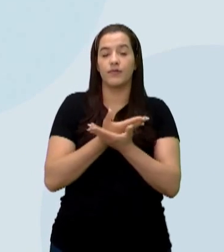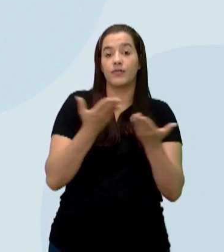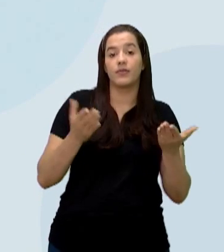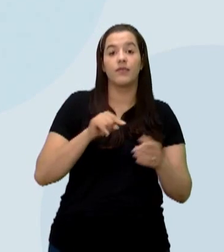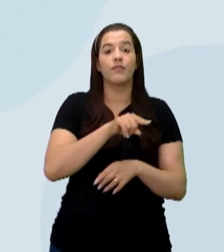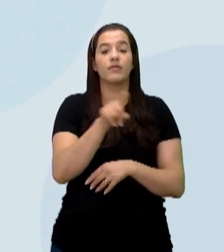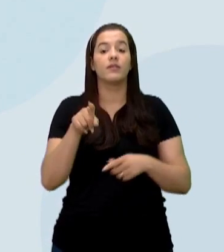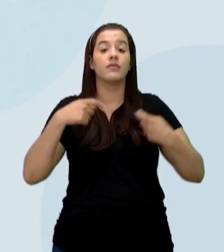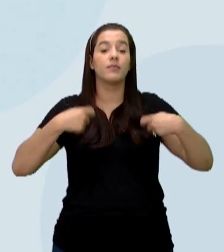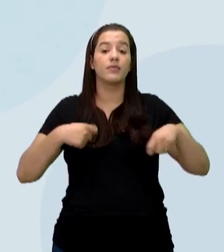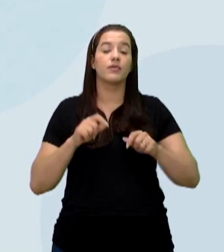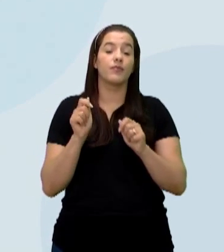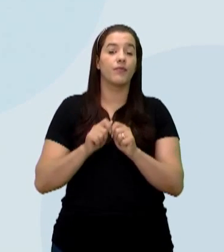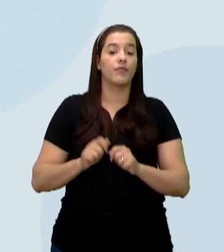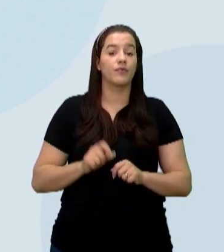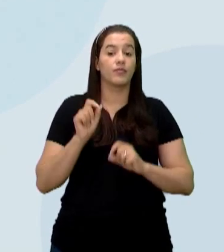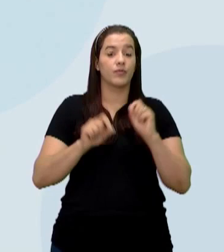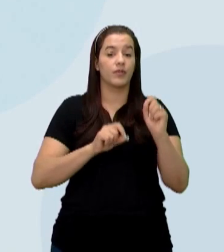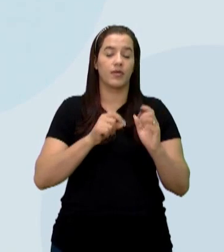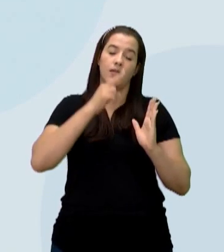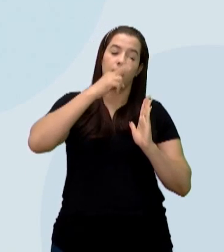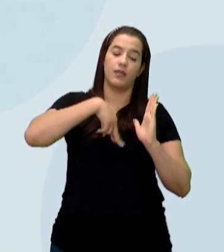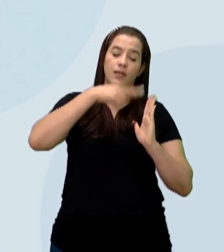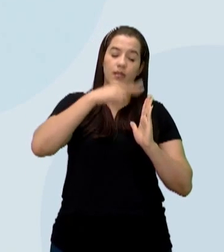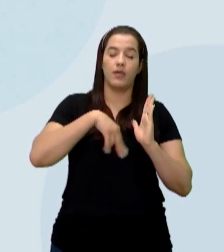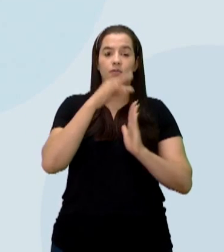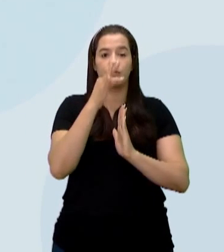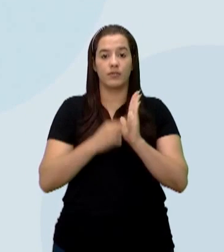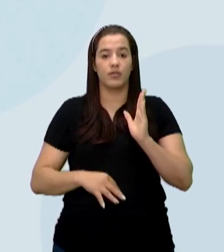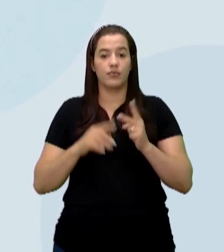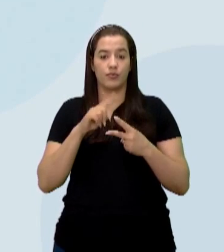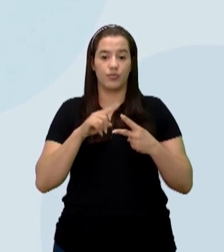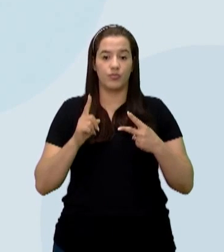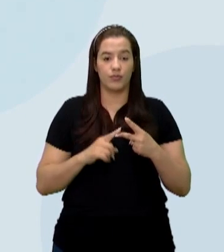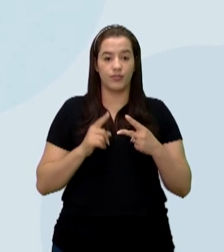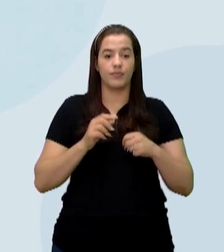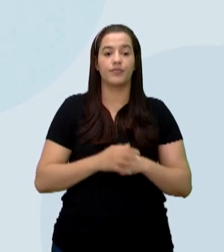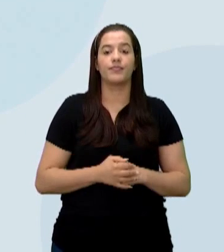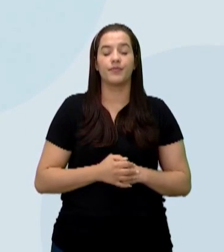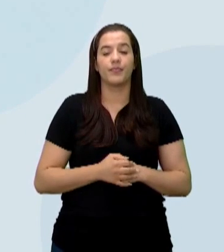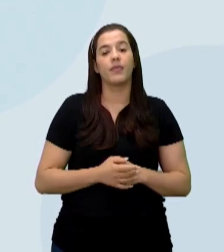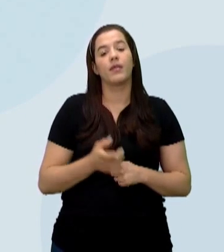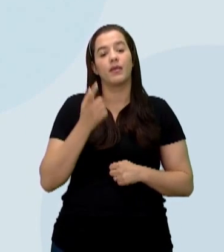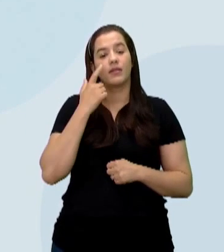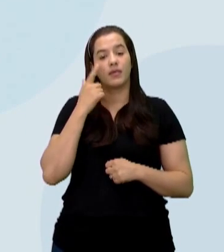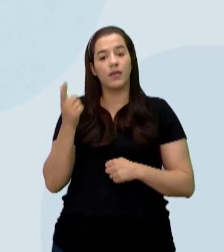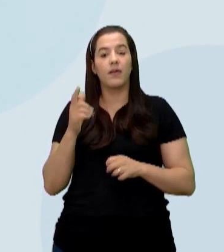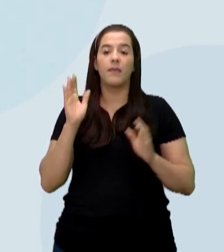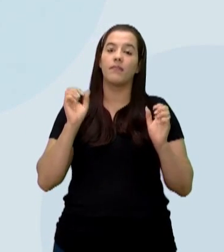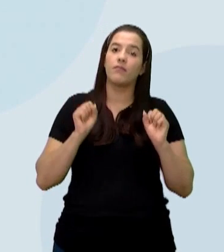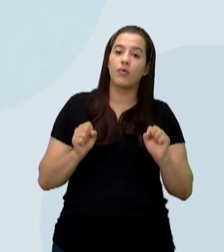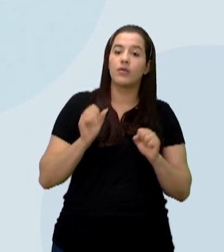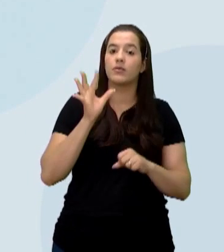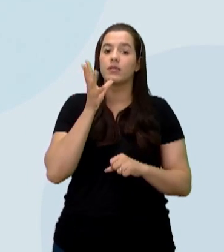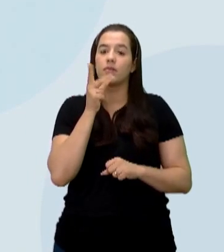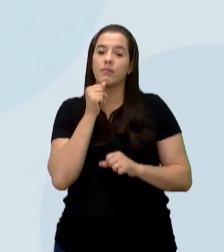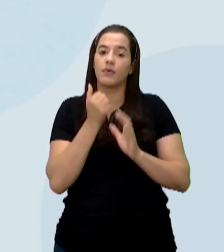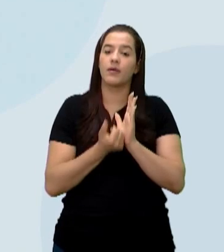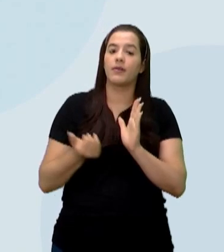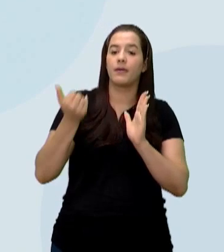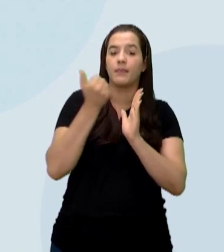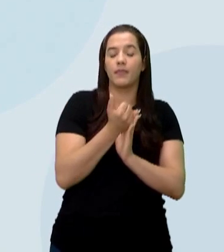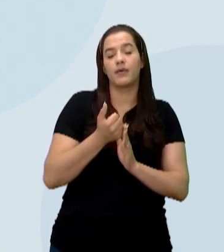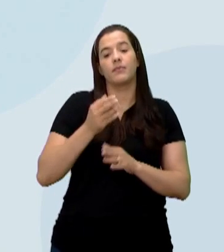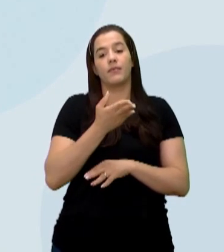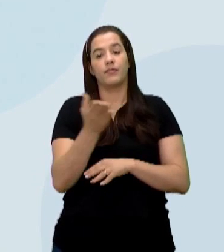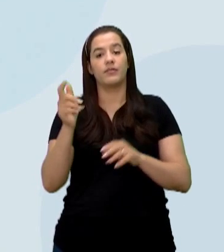vocês devem fazer? Reler os 2 textos. Aqui parece que demora um pouco mais, mas